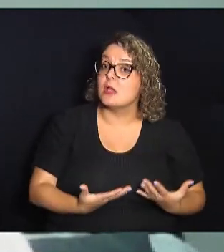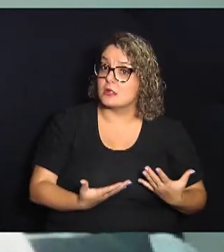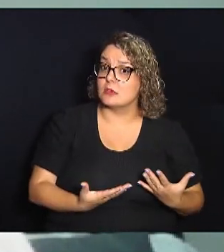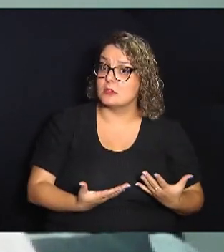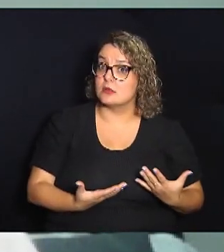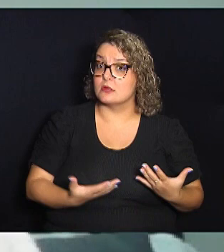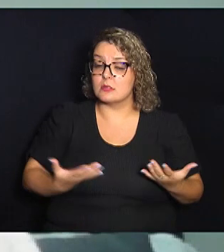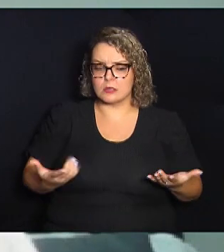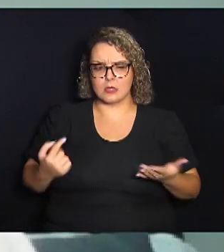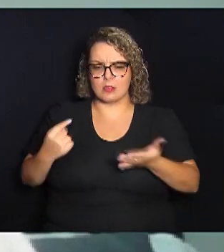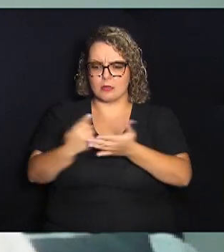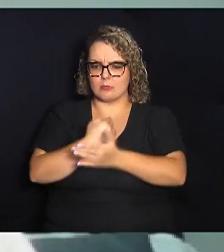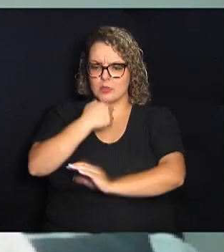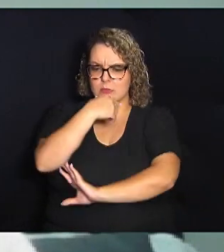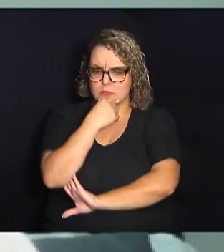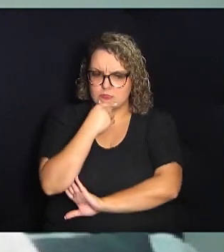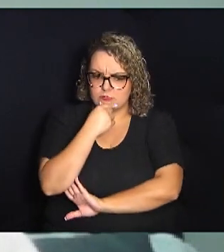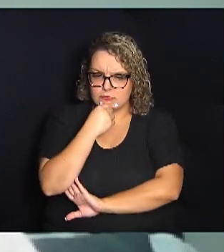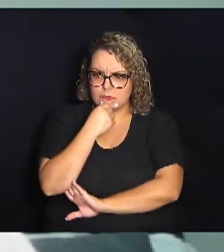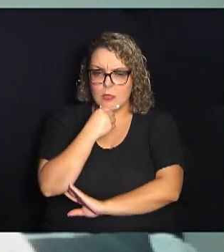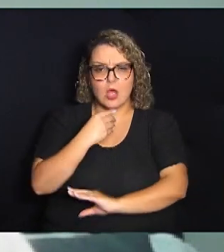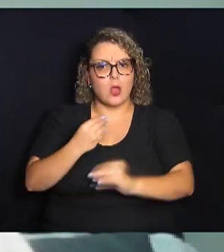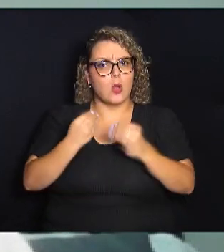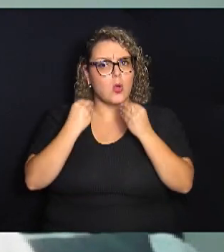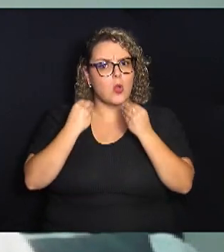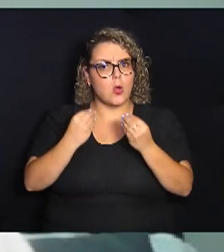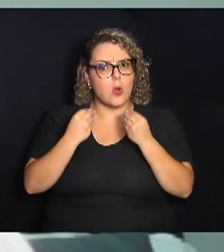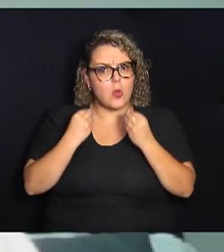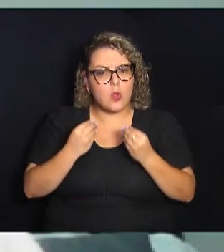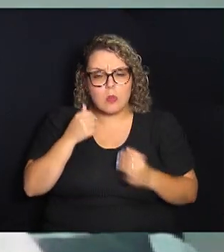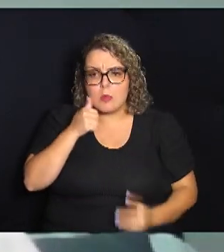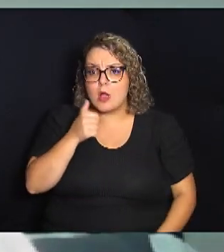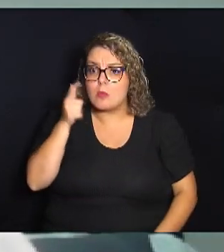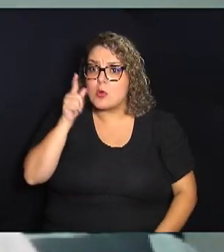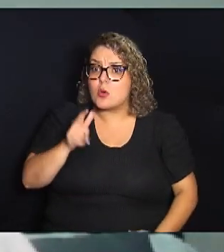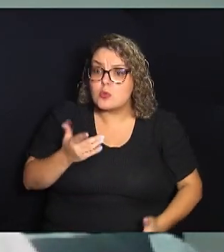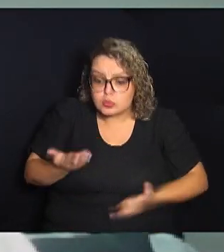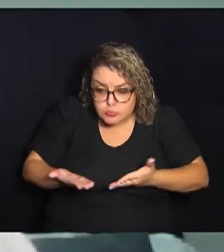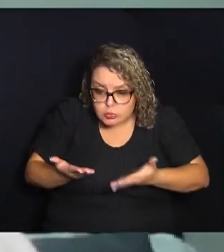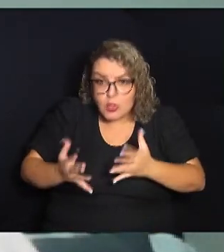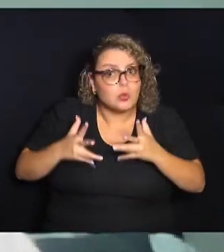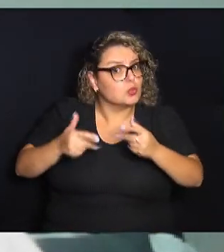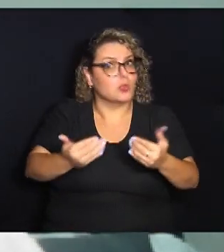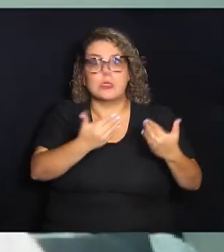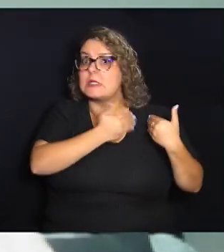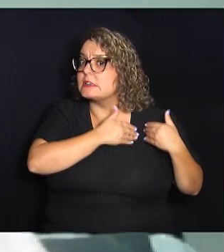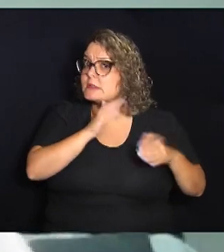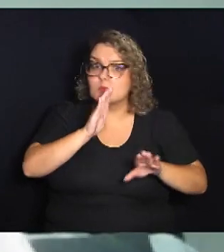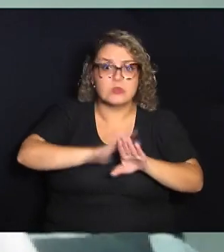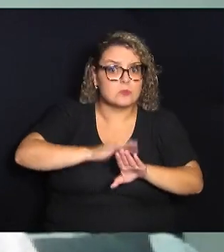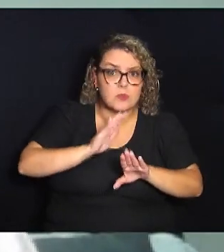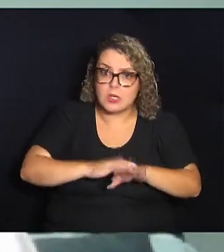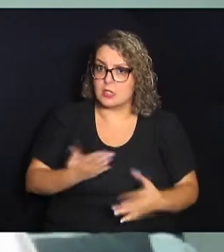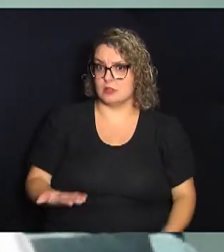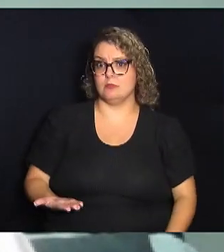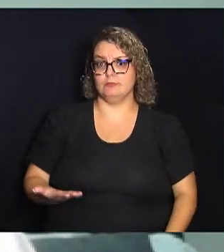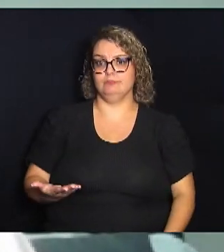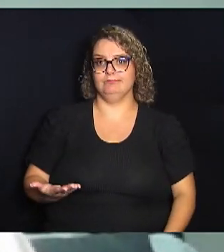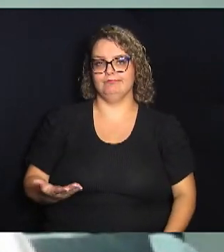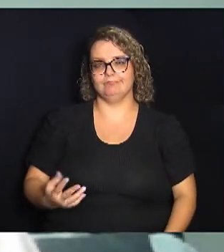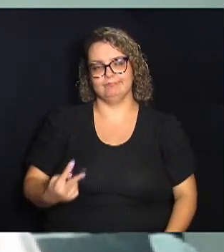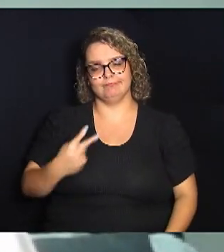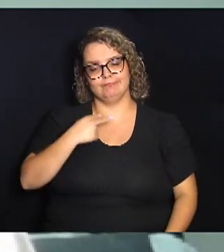E eu me pergunto, como é que uma mulher dá conta disso, de todas essas funções, privada dos seus